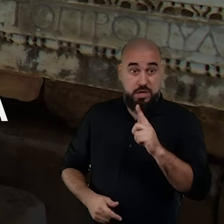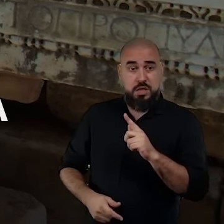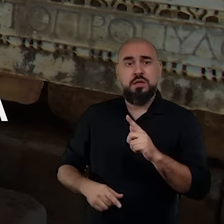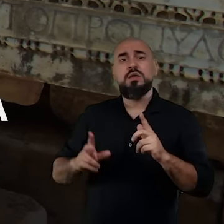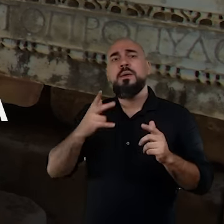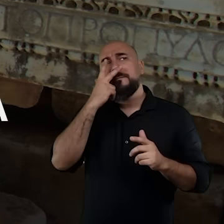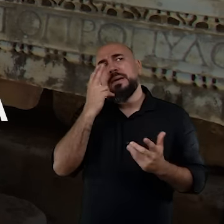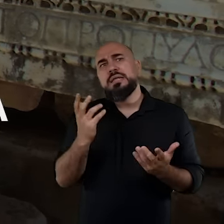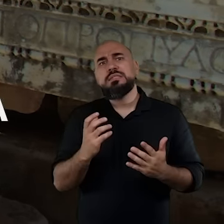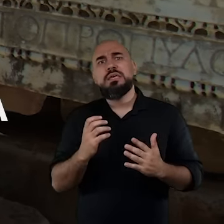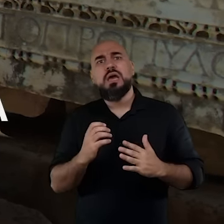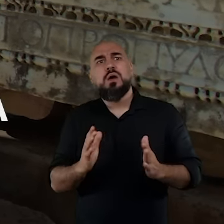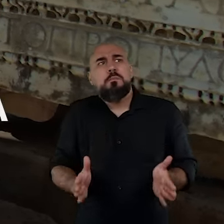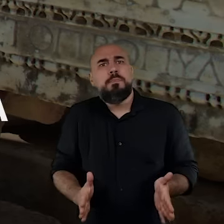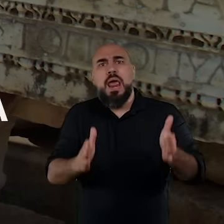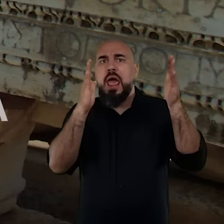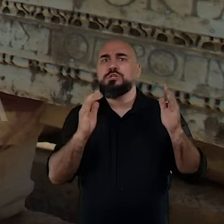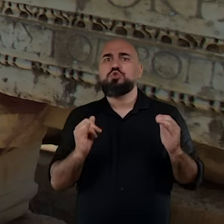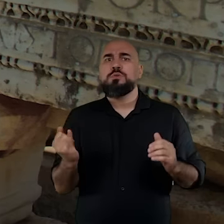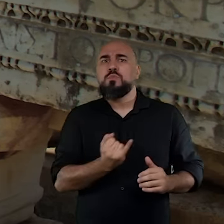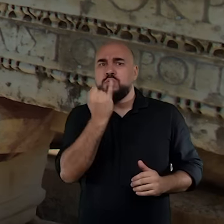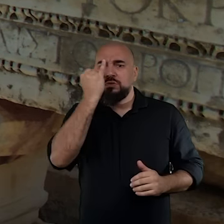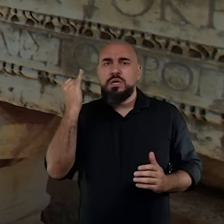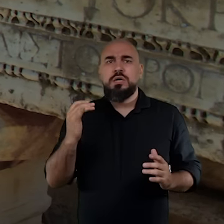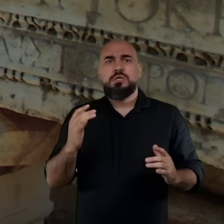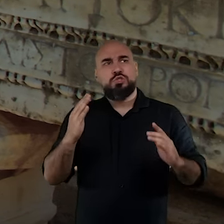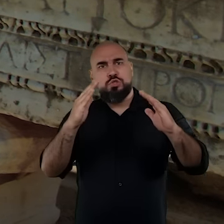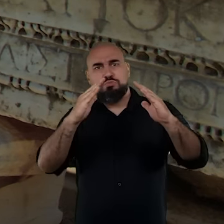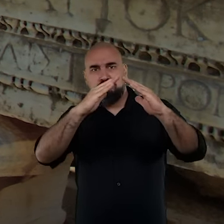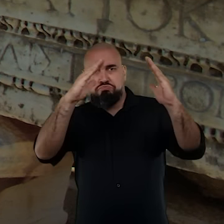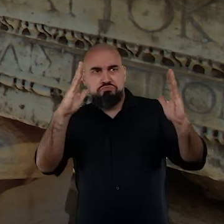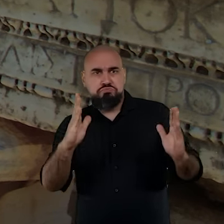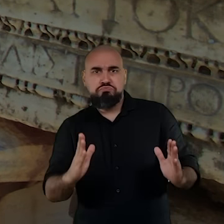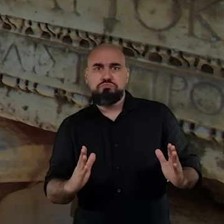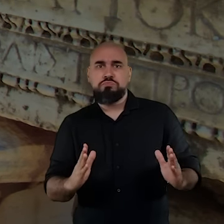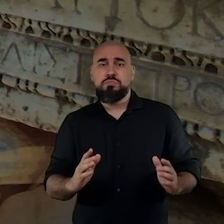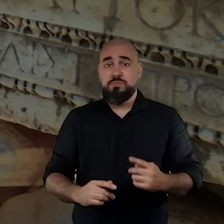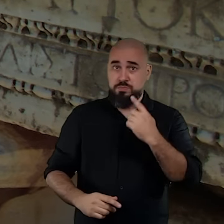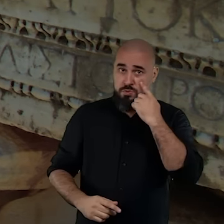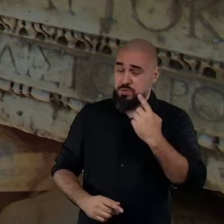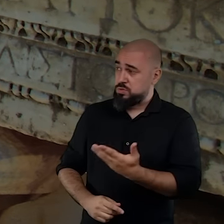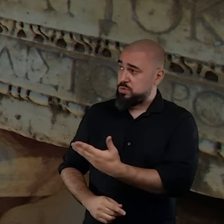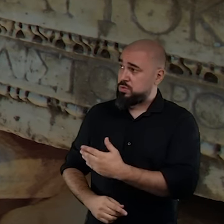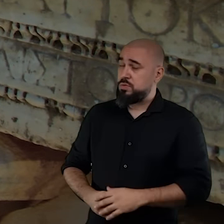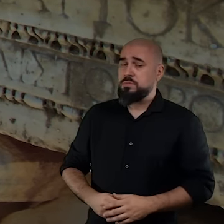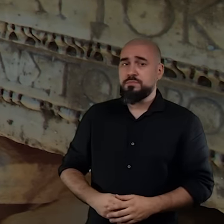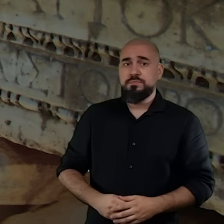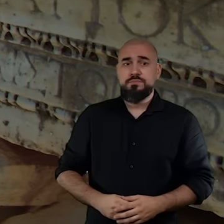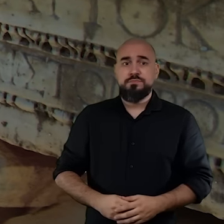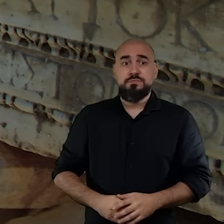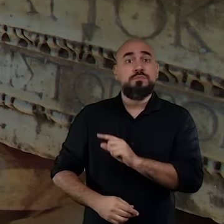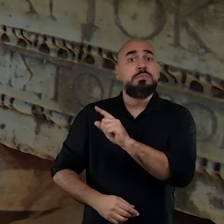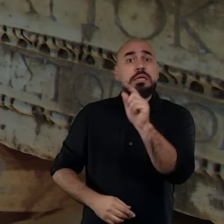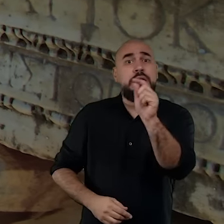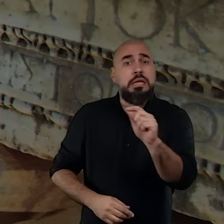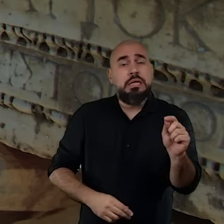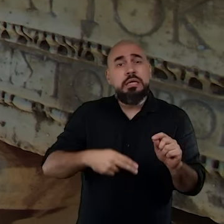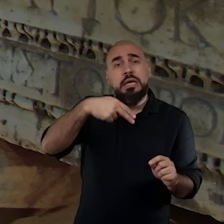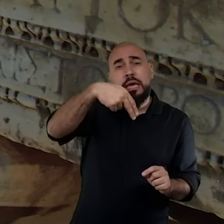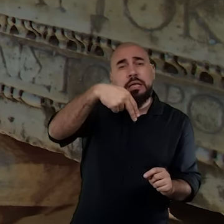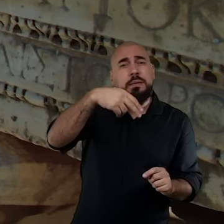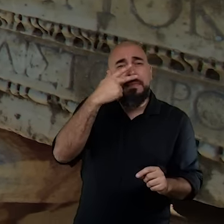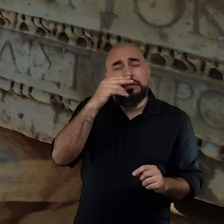de um pórtico, de um edifício importante aqui, um templo, traz Neócoros, a parte do N está apagada